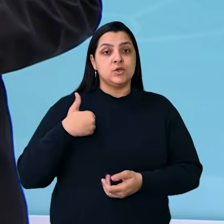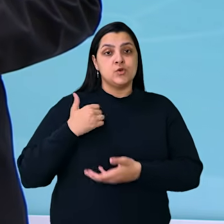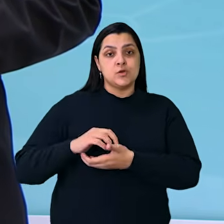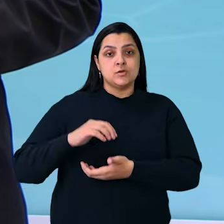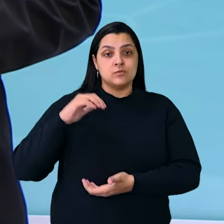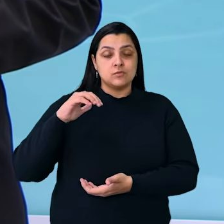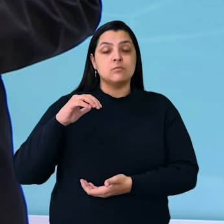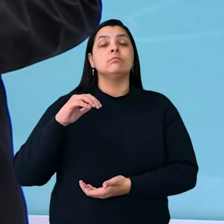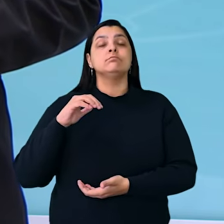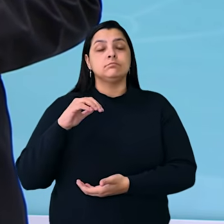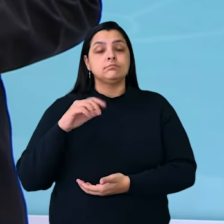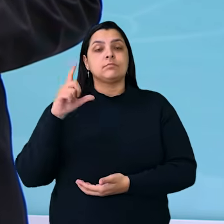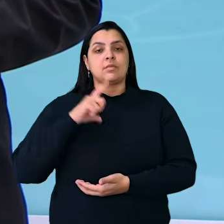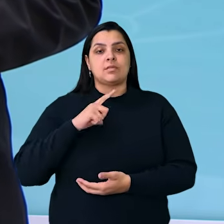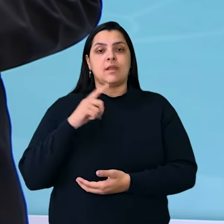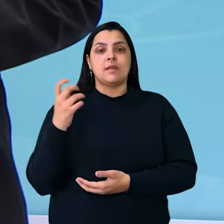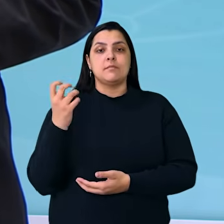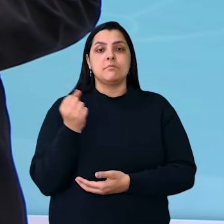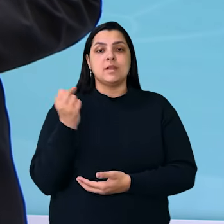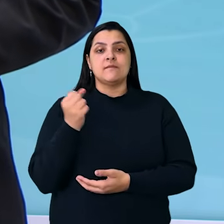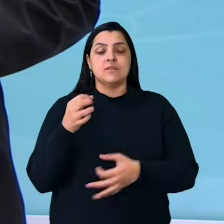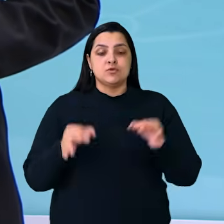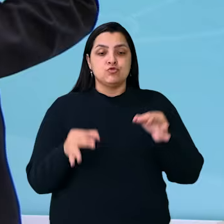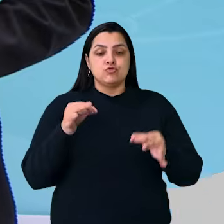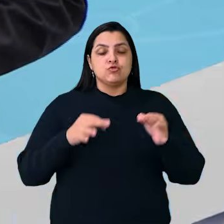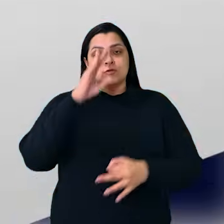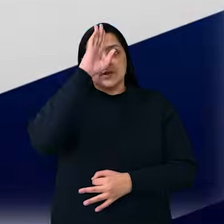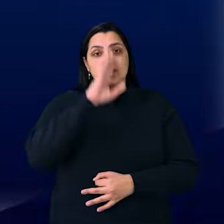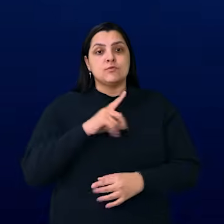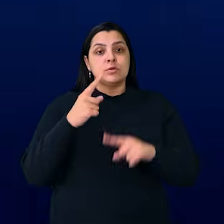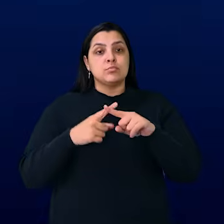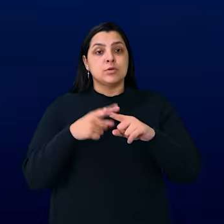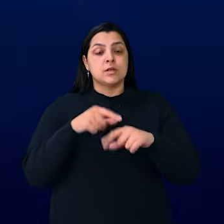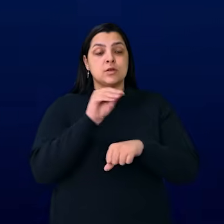da justiça gratuita em ação ajuizada por uma cuidadora.